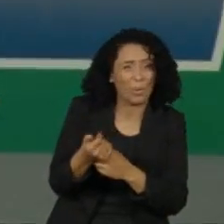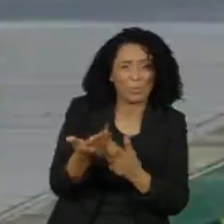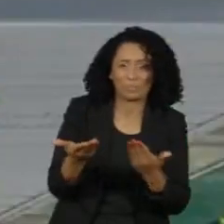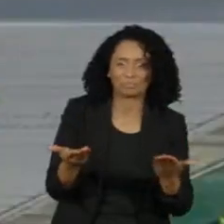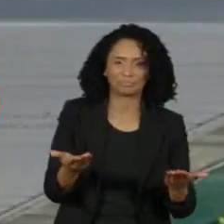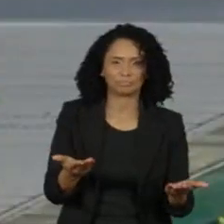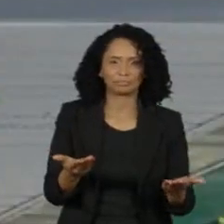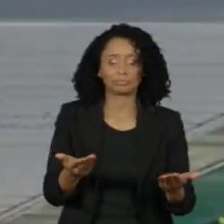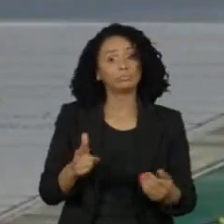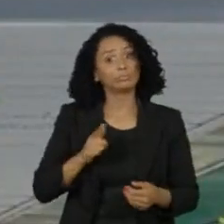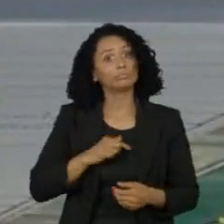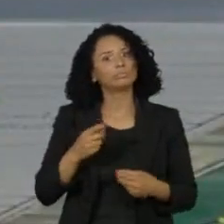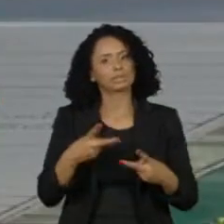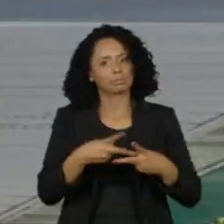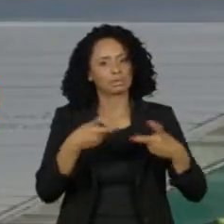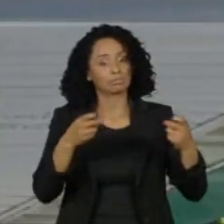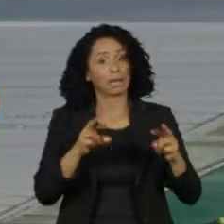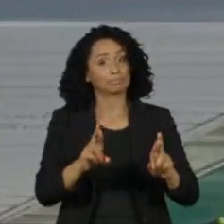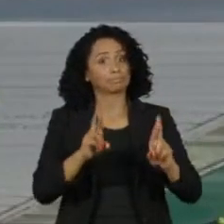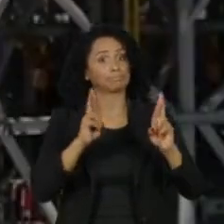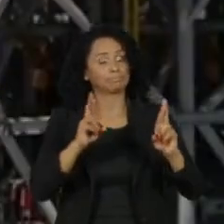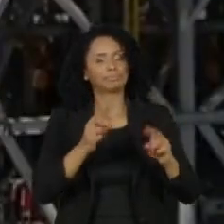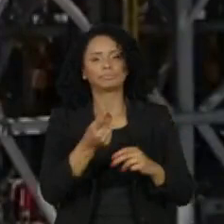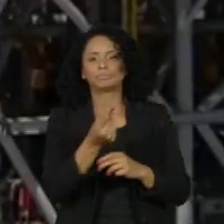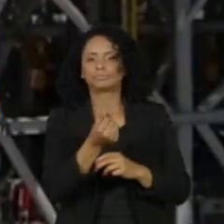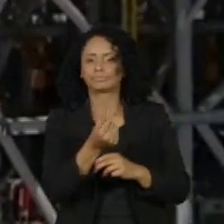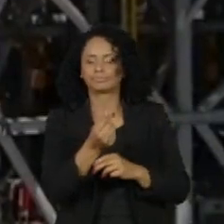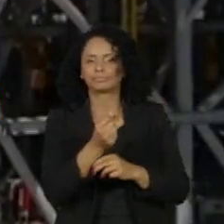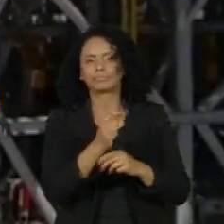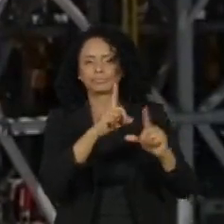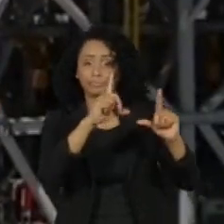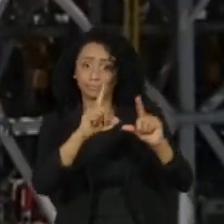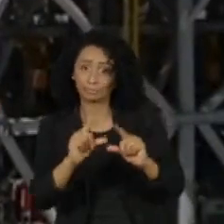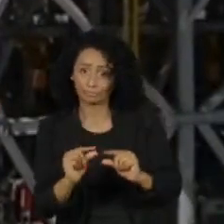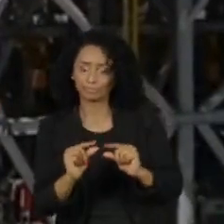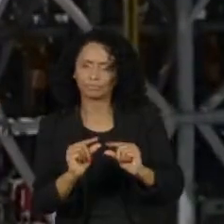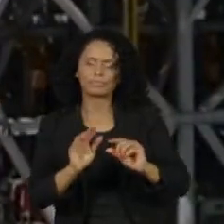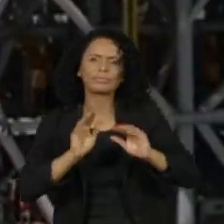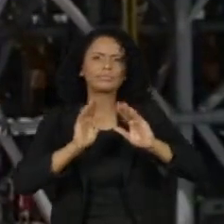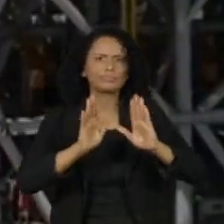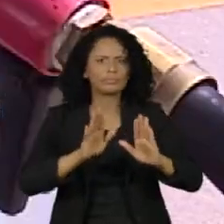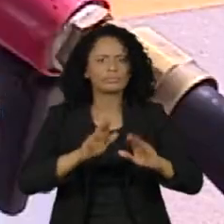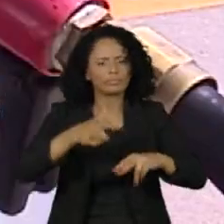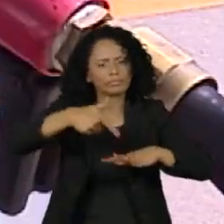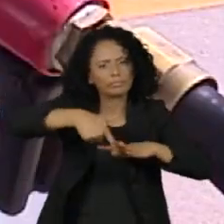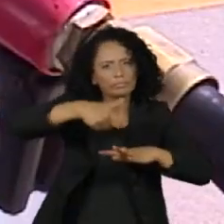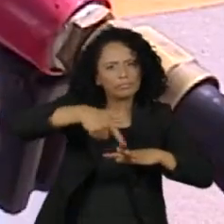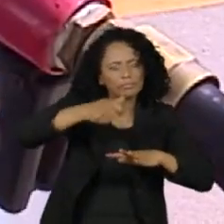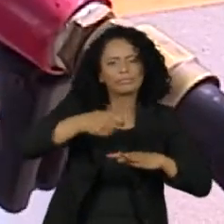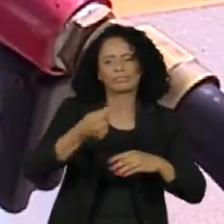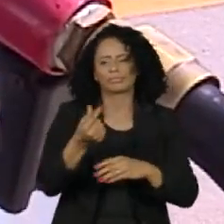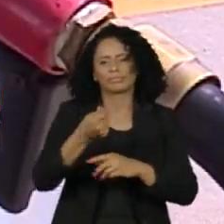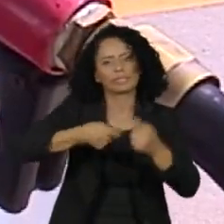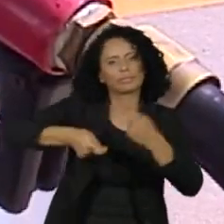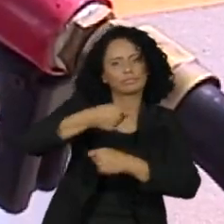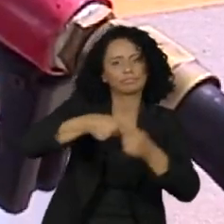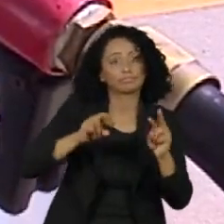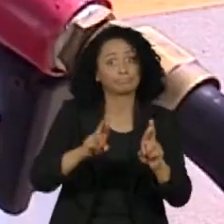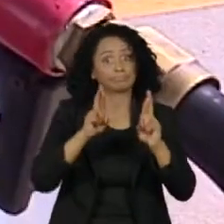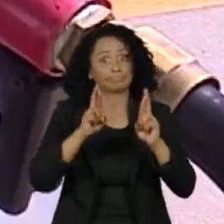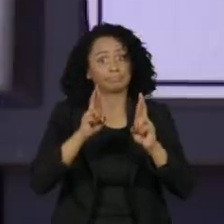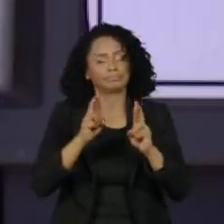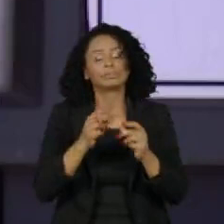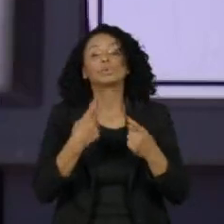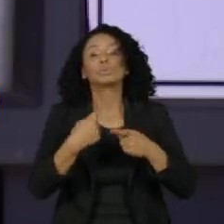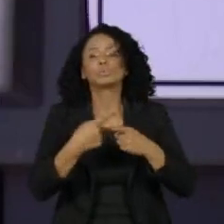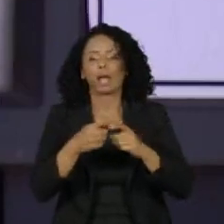era esperada pelo mercado por conta do recuo no preço externo do petróleo e da variação cambial o que impacta no valor